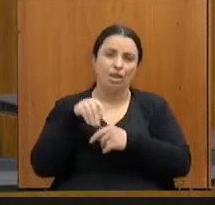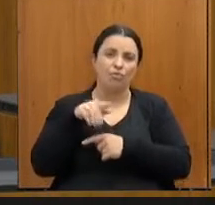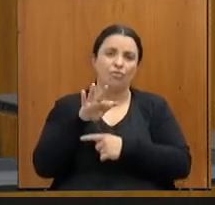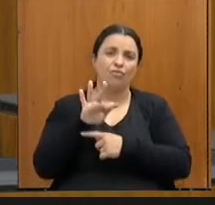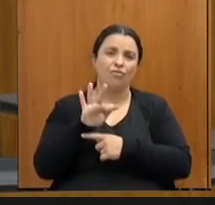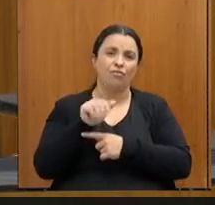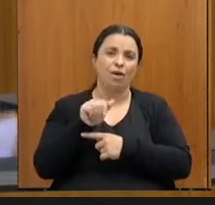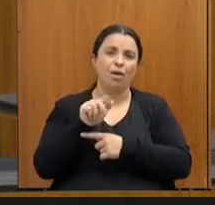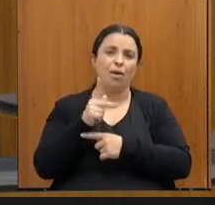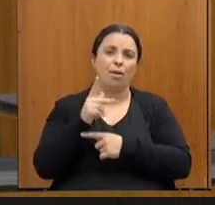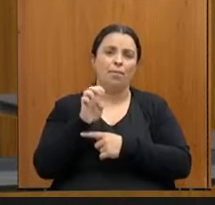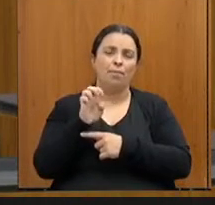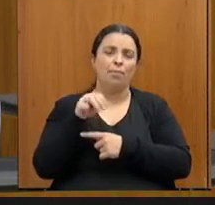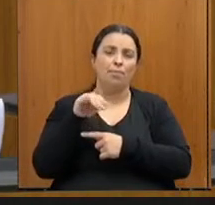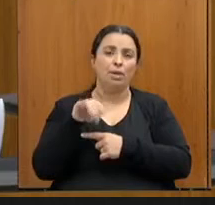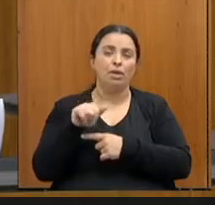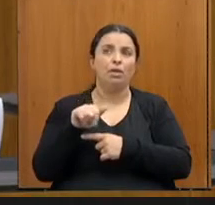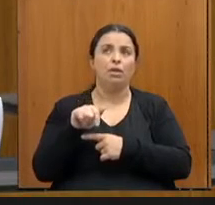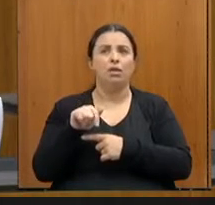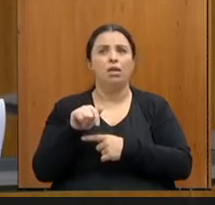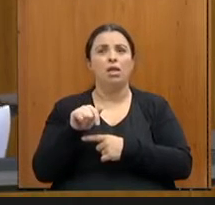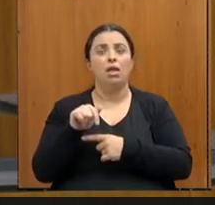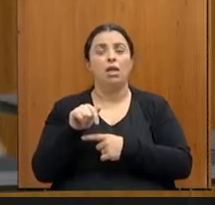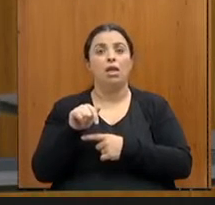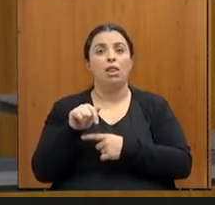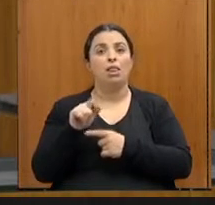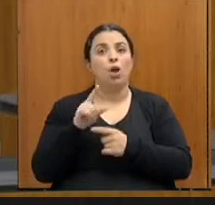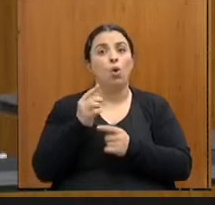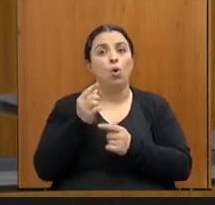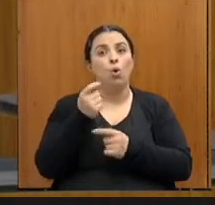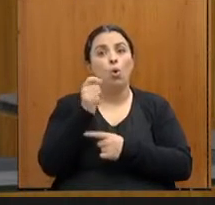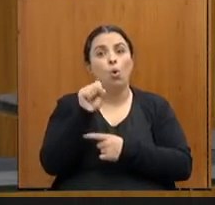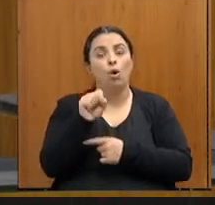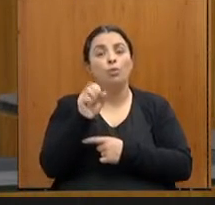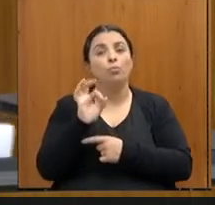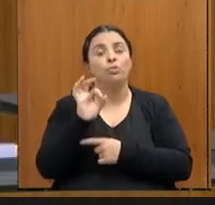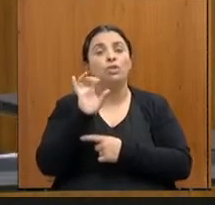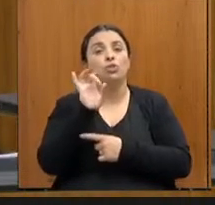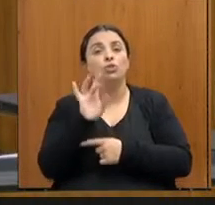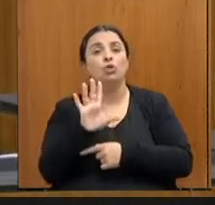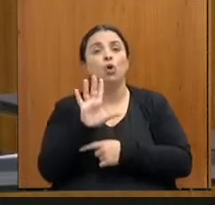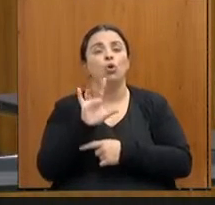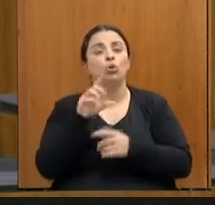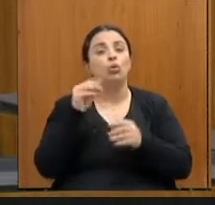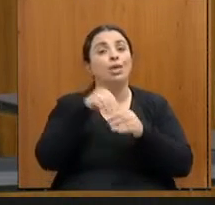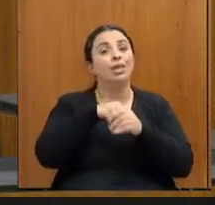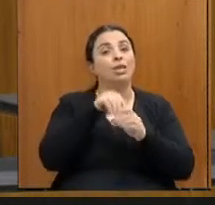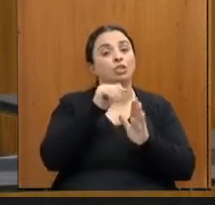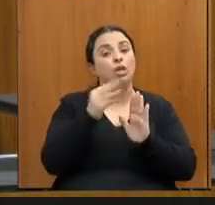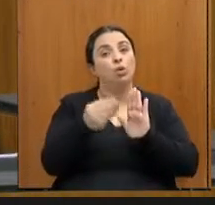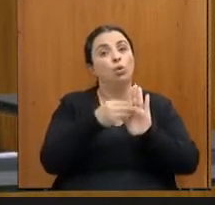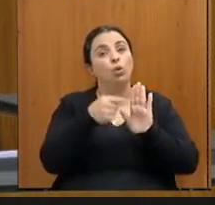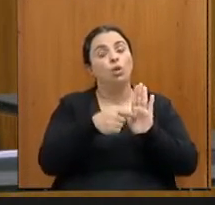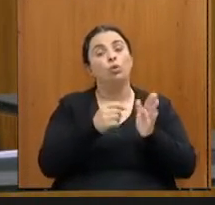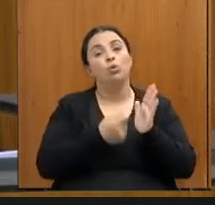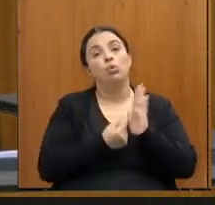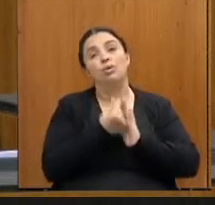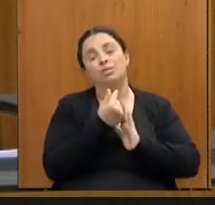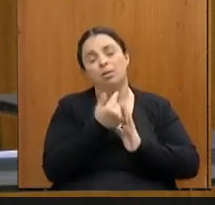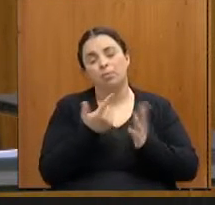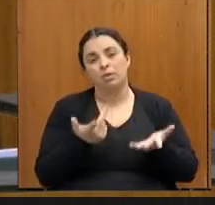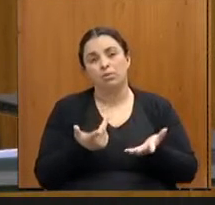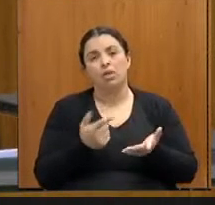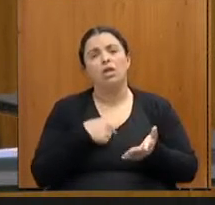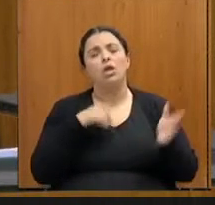orçamento e a minha pergunta é exatamente qual é o planejamento do Governo do Estado para